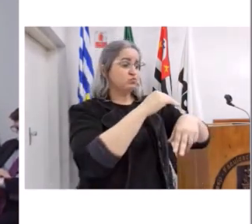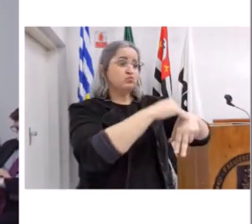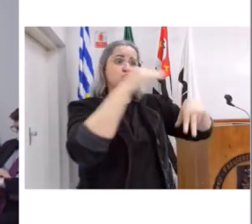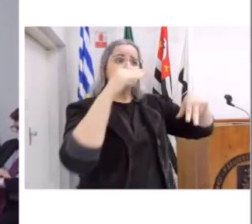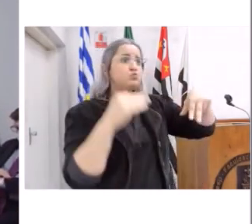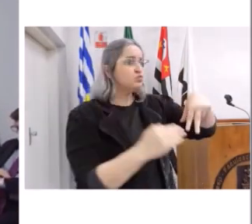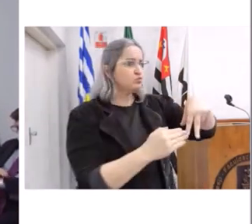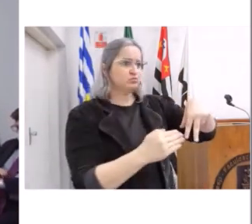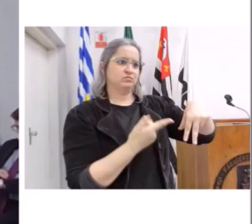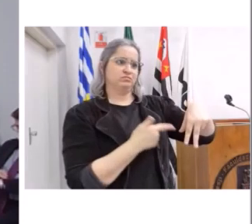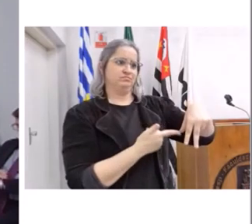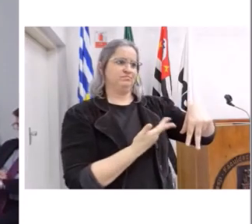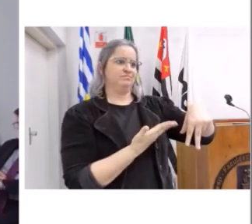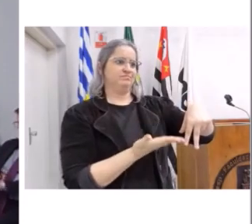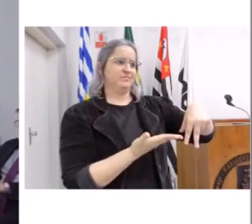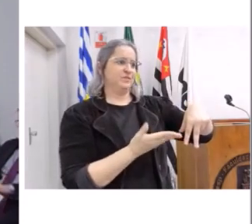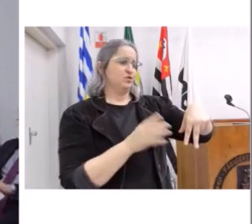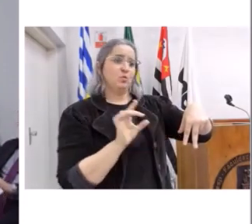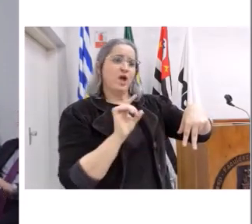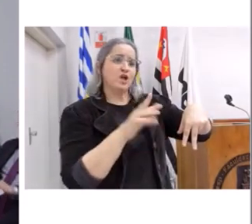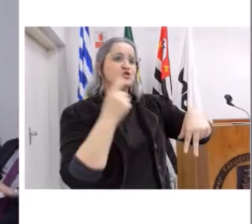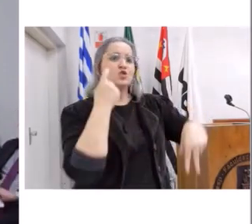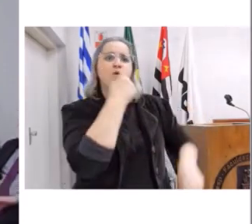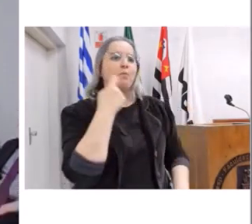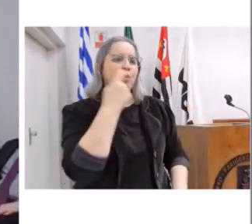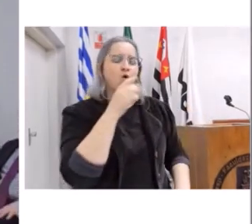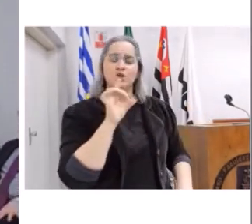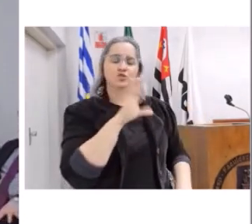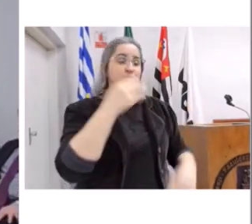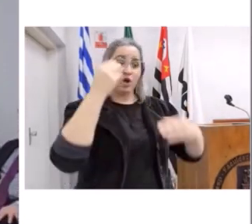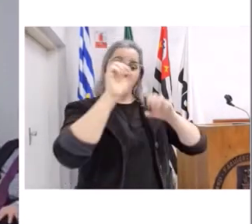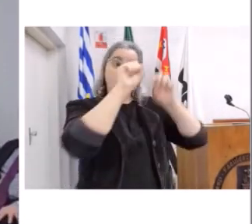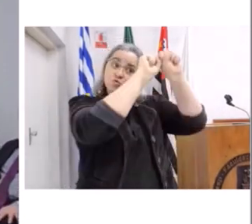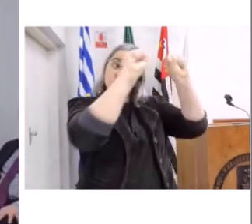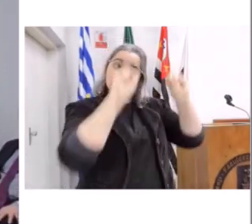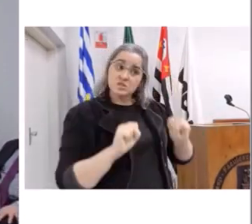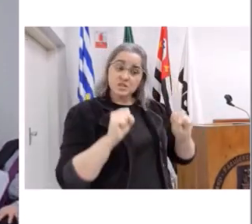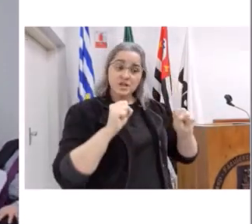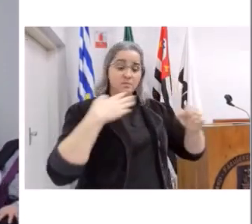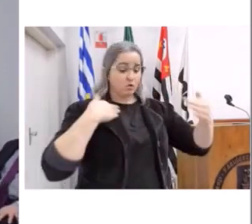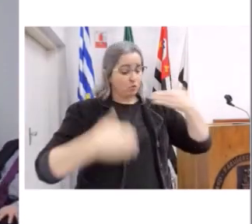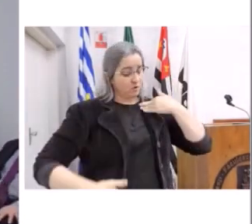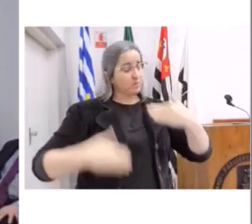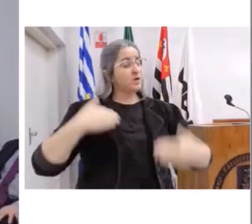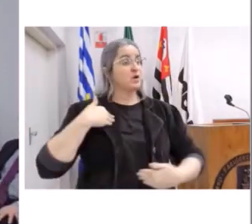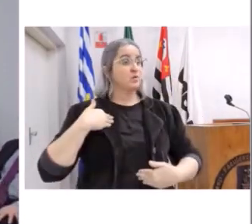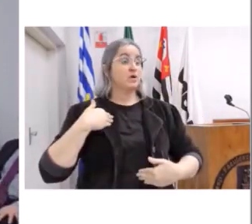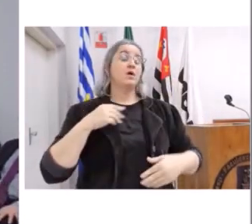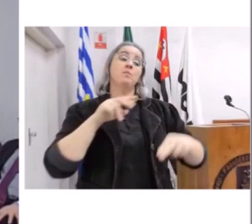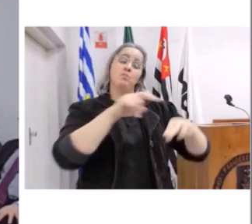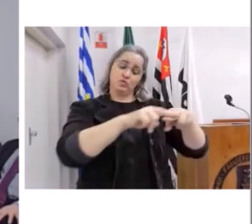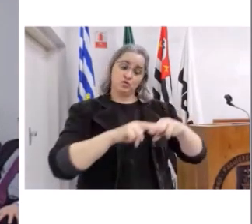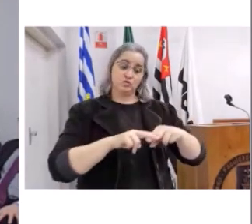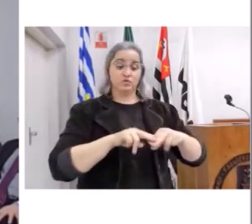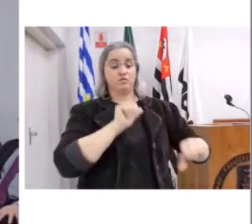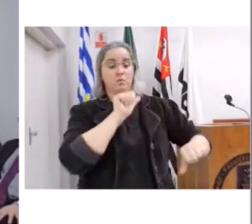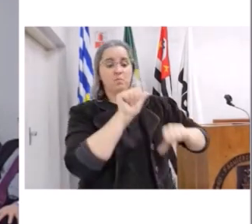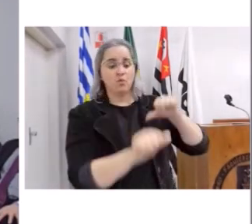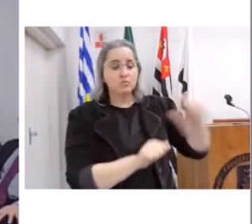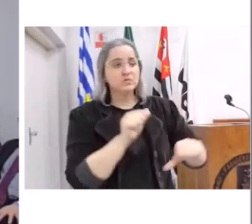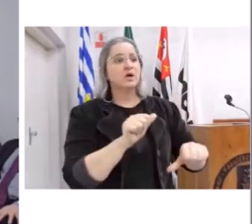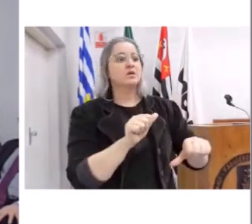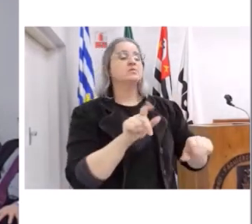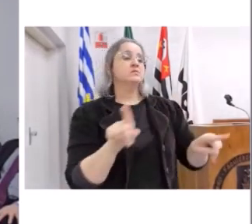na parte sistêmica que a professora Lilian havia comentado. Então, aí nós fizemos uma modificação, né, juntamente com o apoio